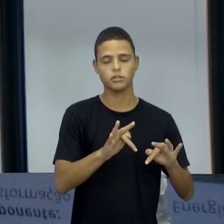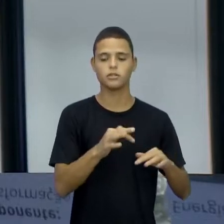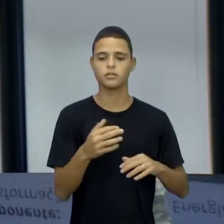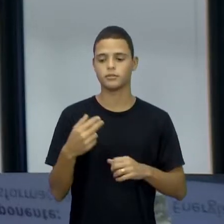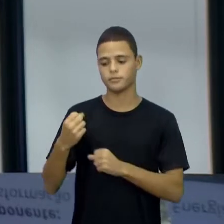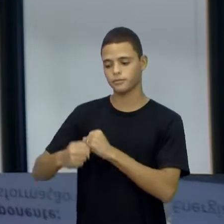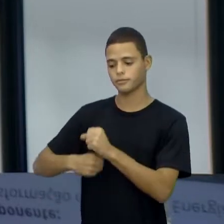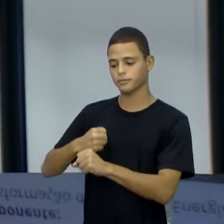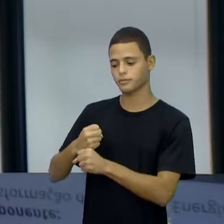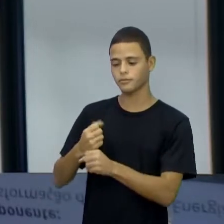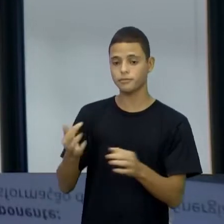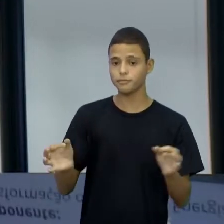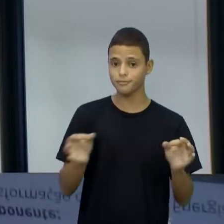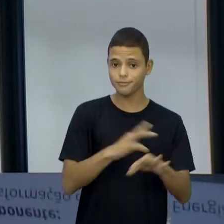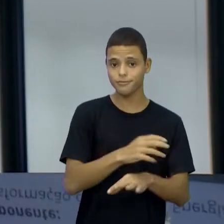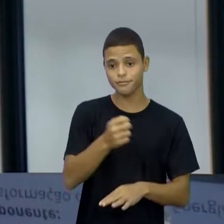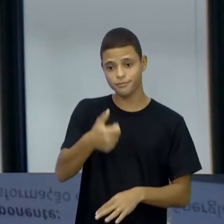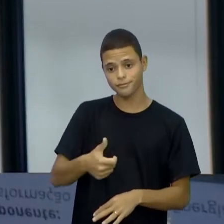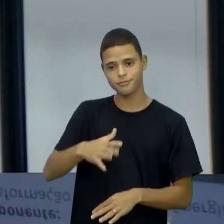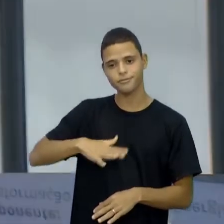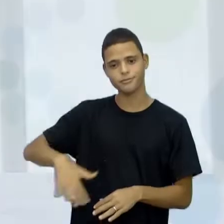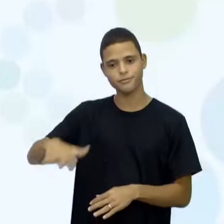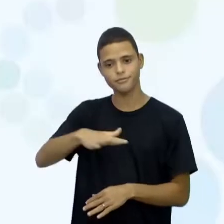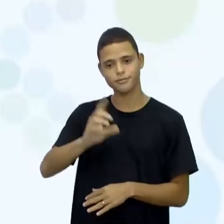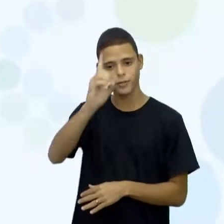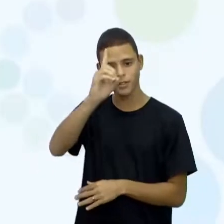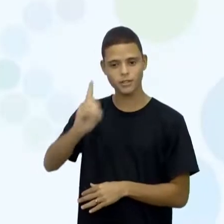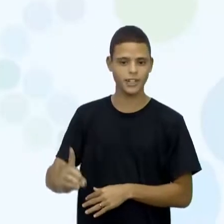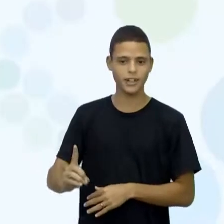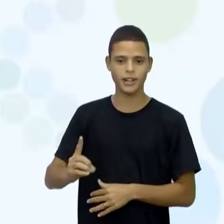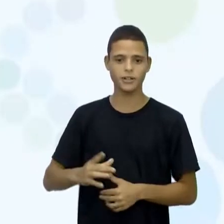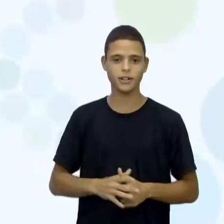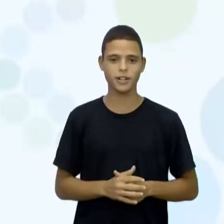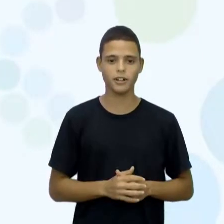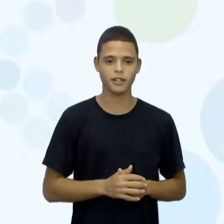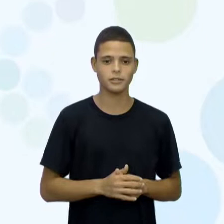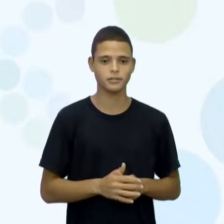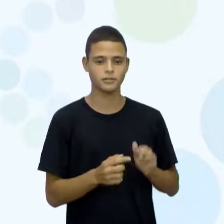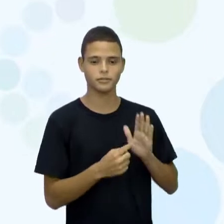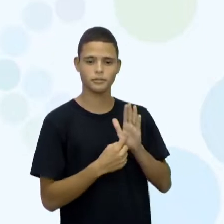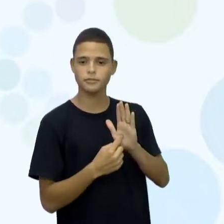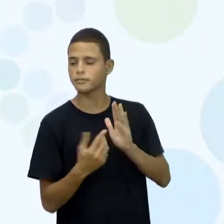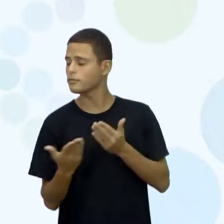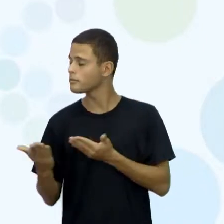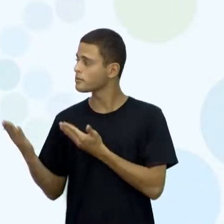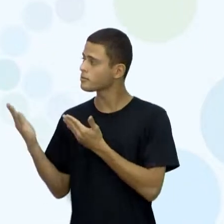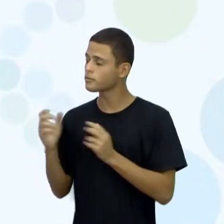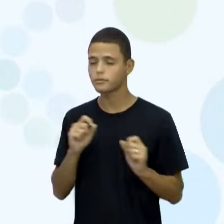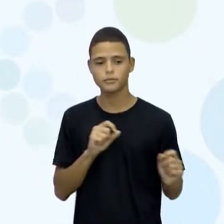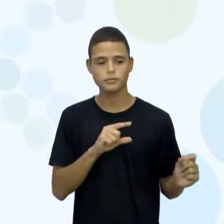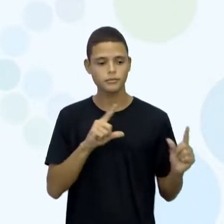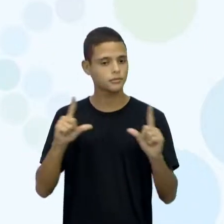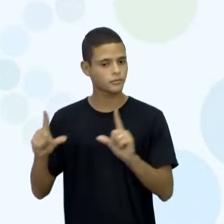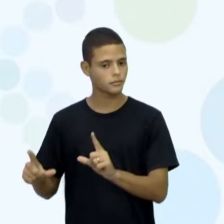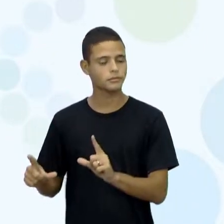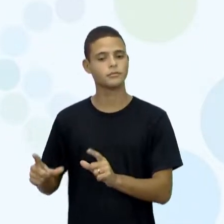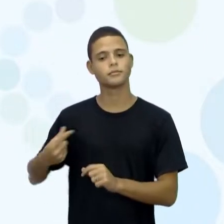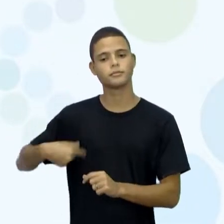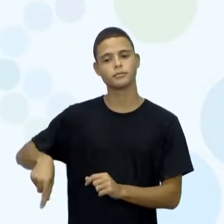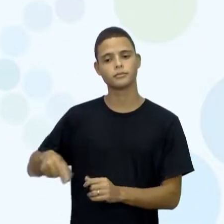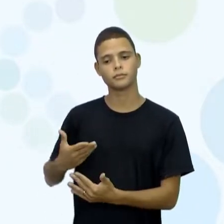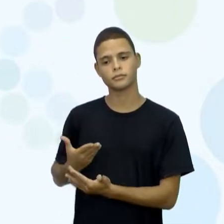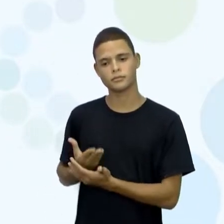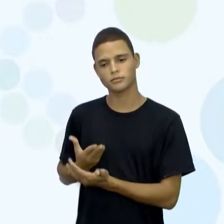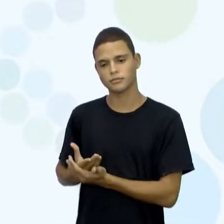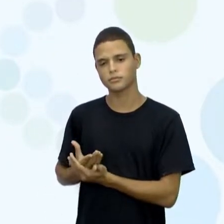curricular, né? O indivíduo e o ambiente. Nosso diretor está colocando aí na telinha para vocês o slide de apresentação da nossa aula. Estamos